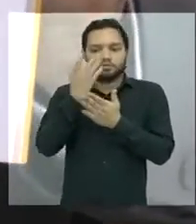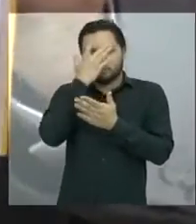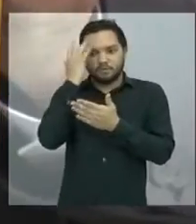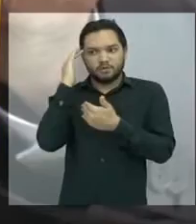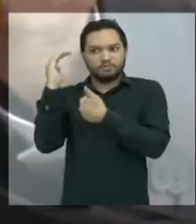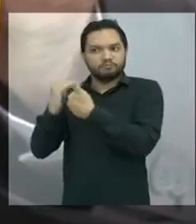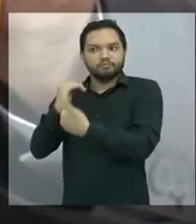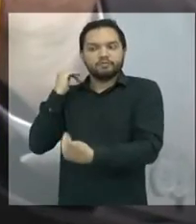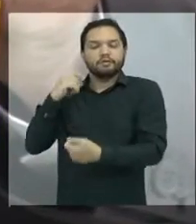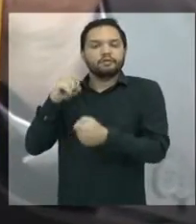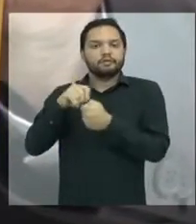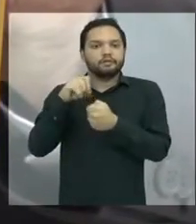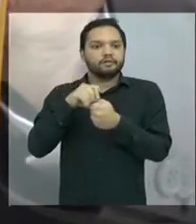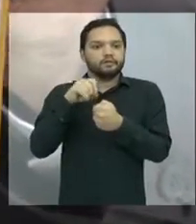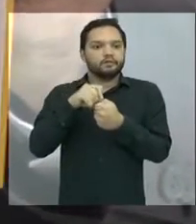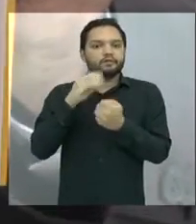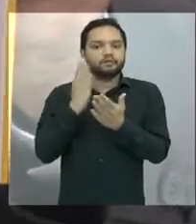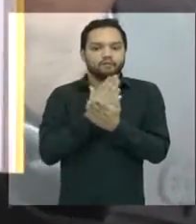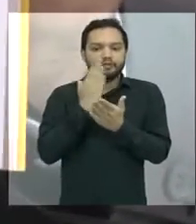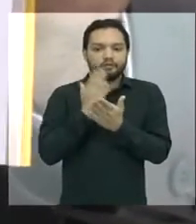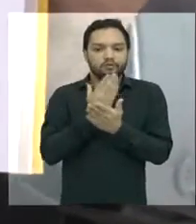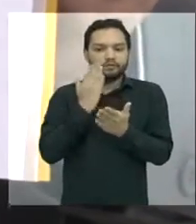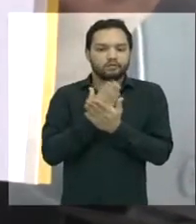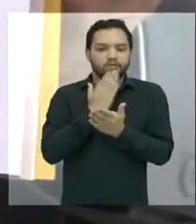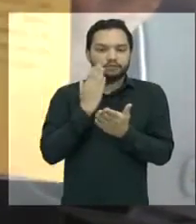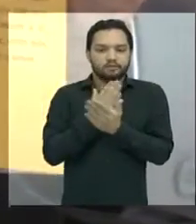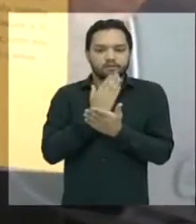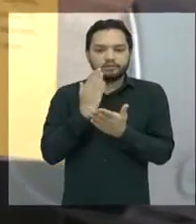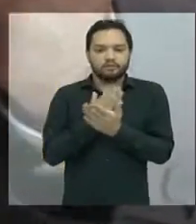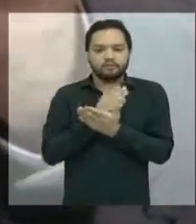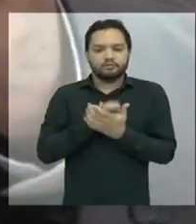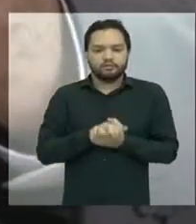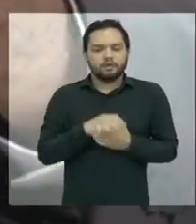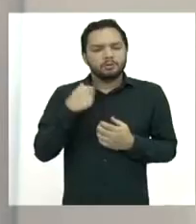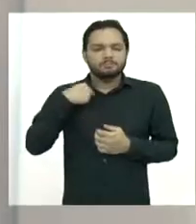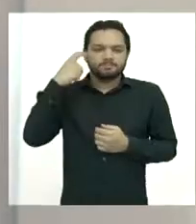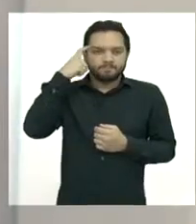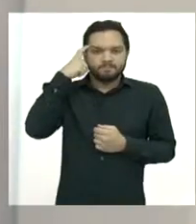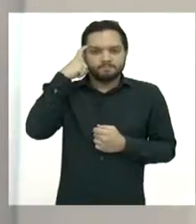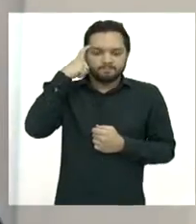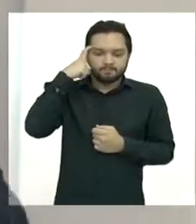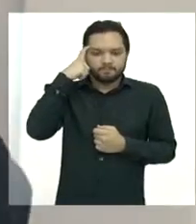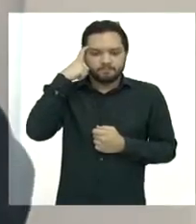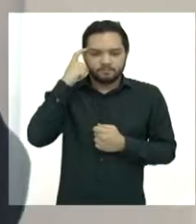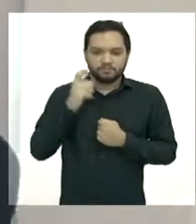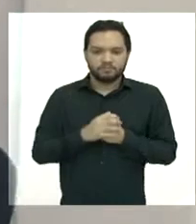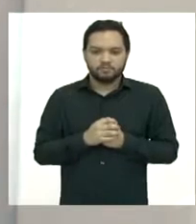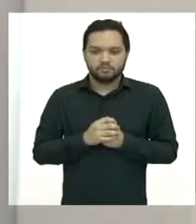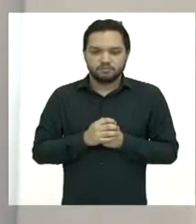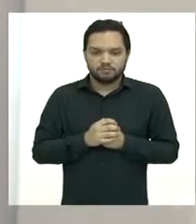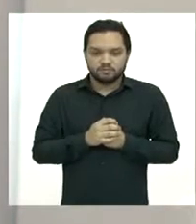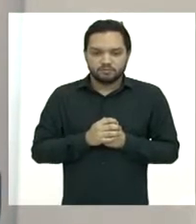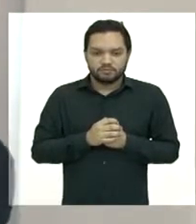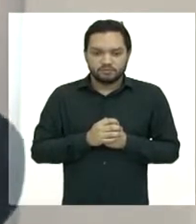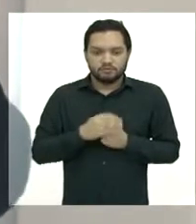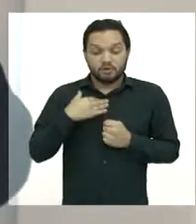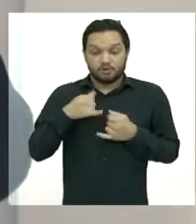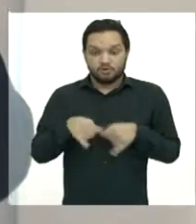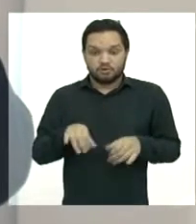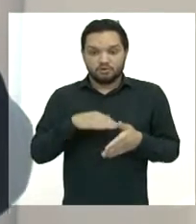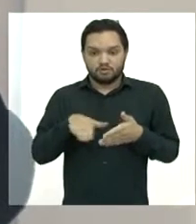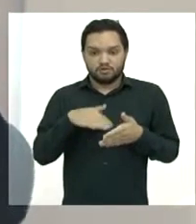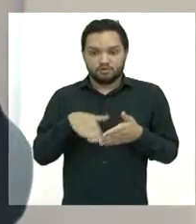essa história. Eu disse: num livro. Eu falei: será que dá para contar a história? Ele disse: olha, só essa, eu estava no meu escritório, só